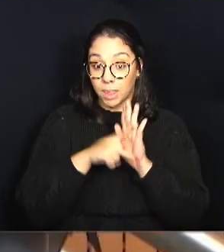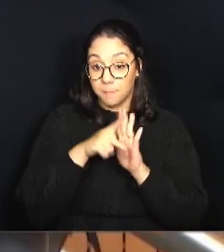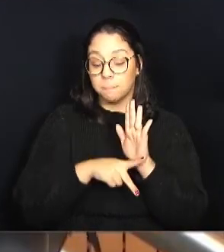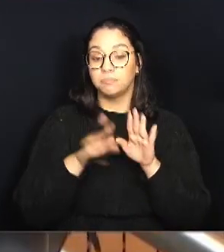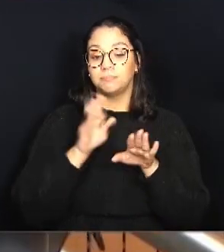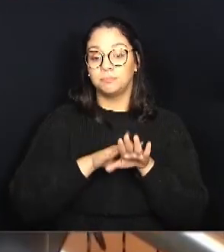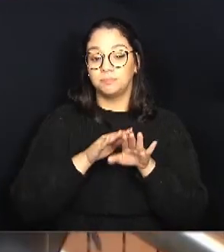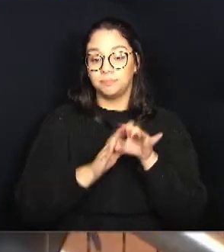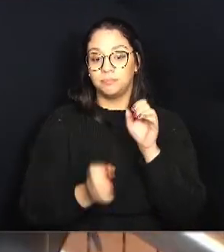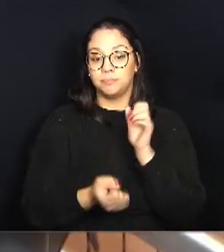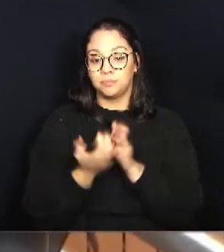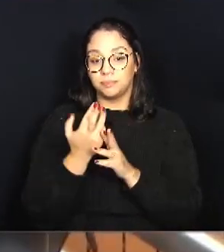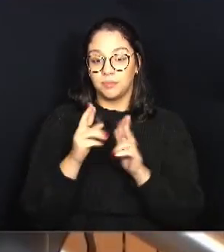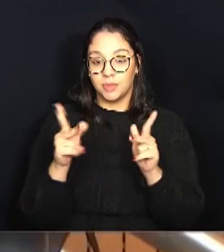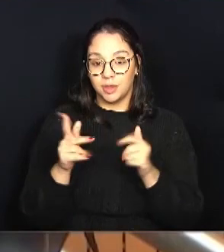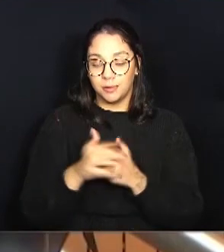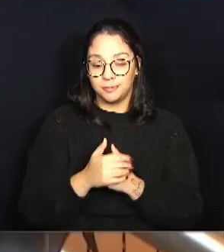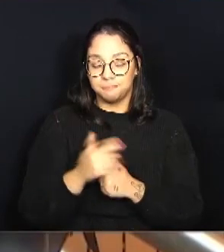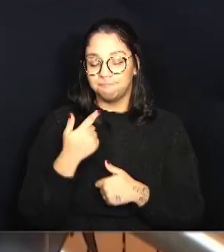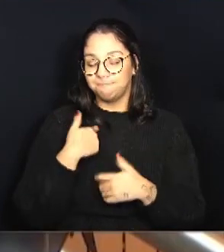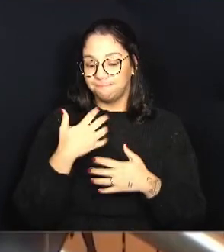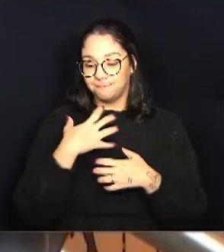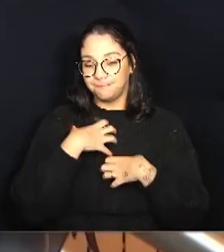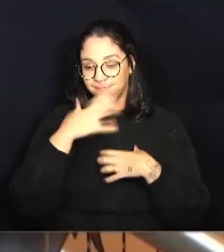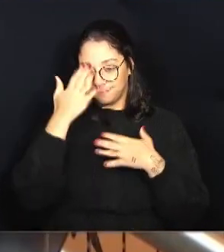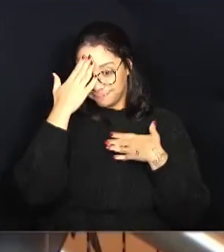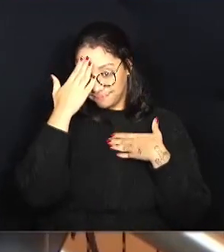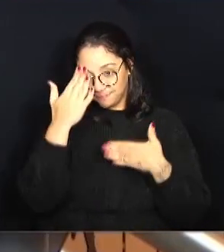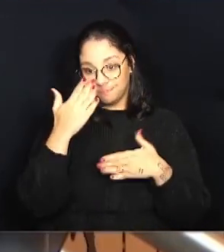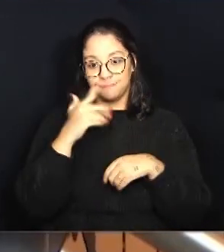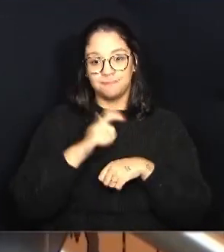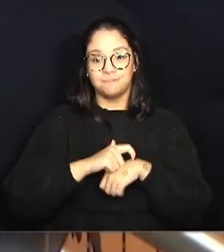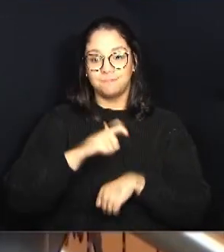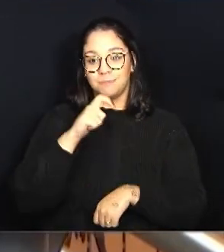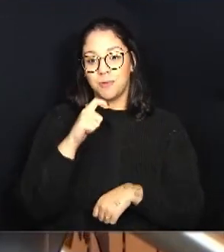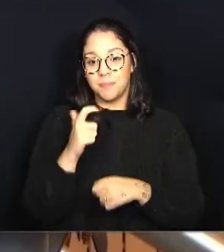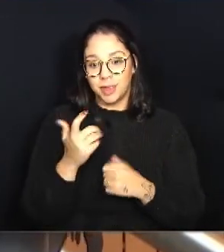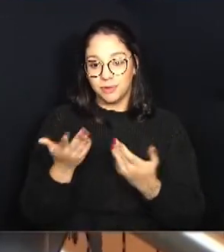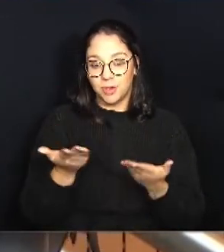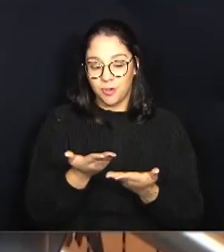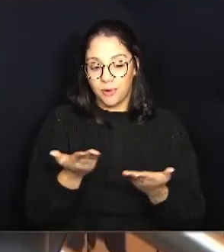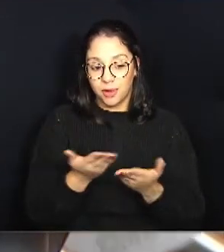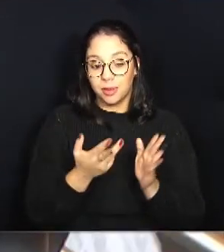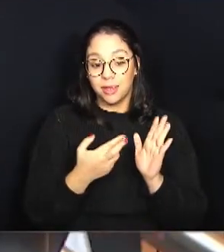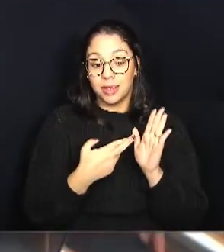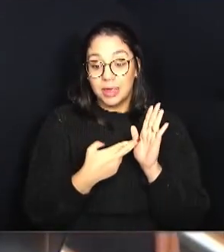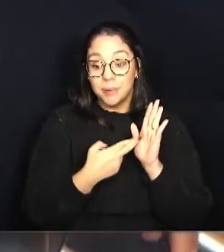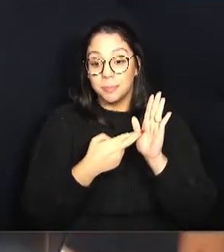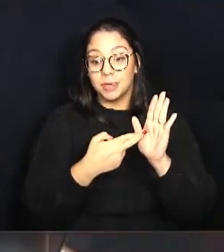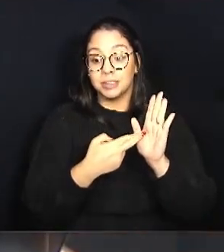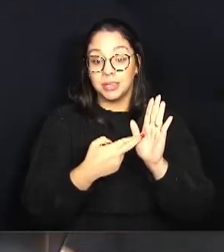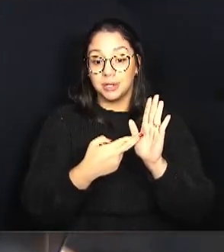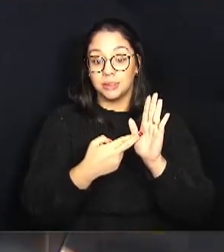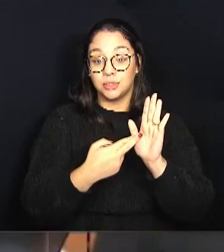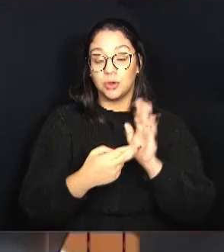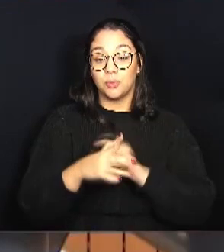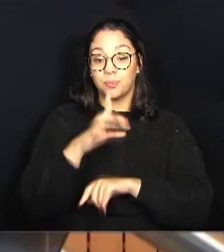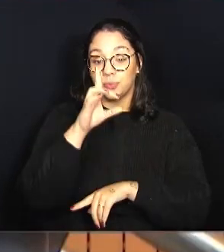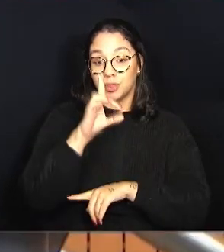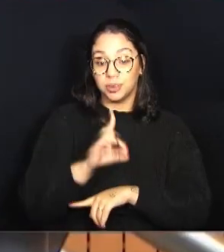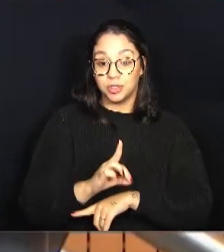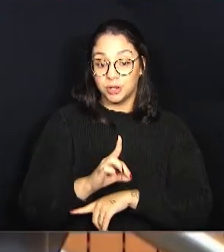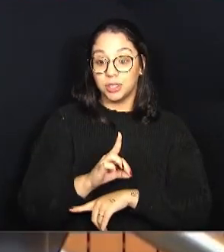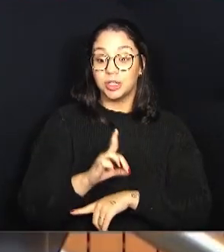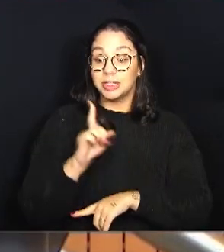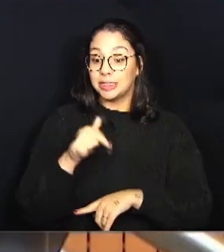E estou muito agradecida, né, por estar nesse momento representando toda a diretoria, que estão lá,